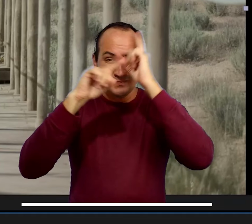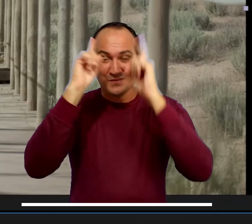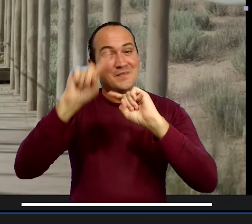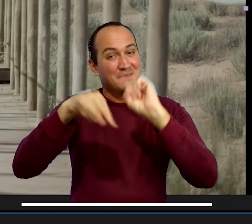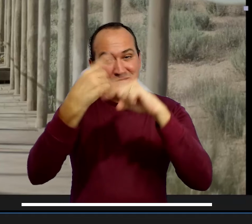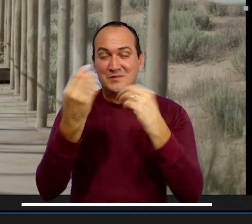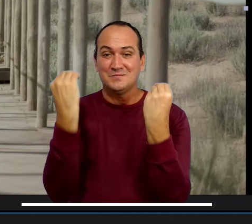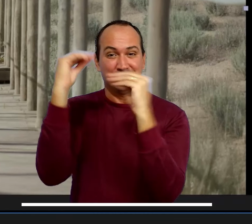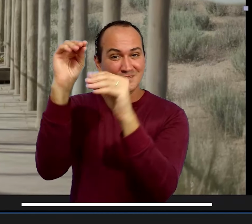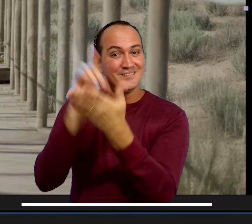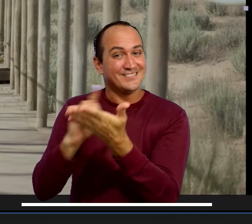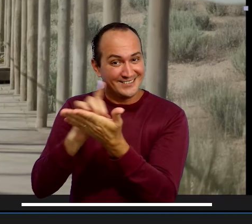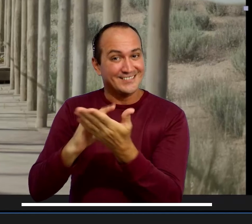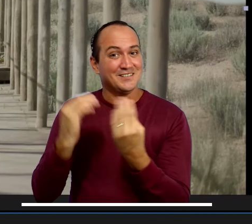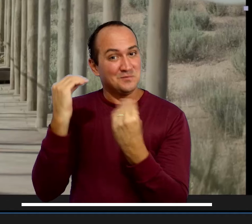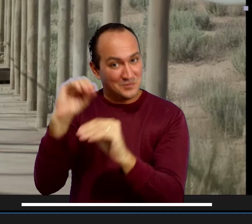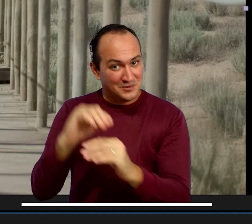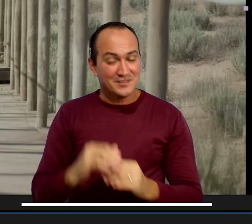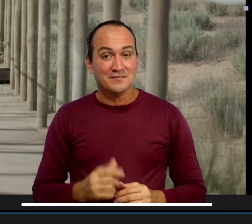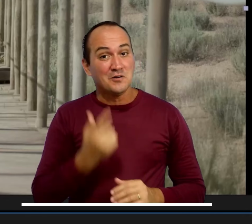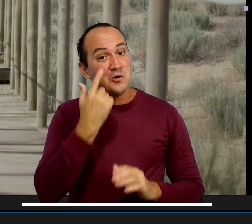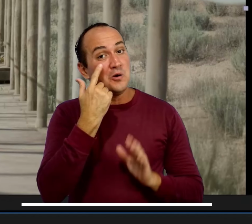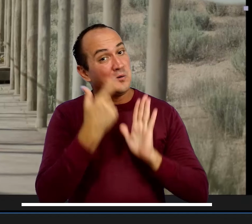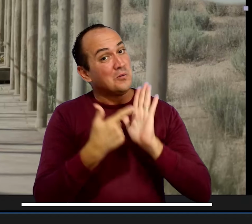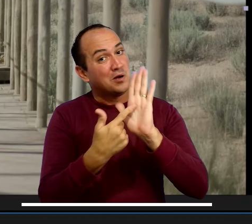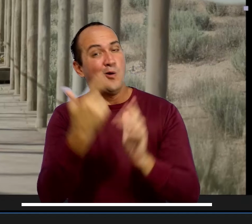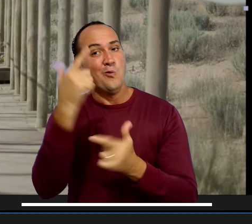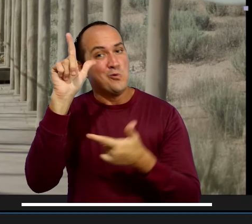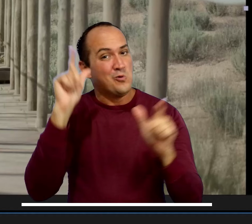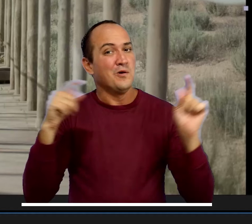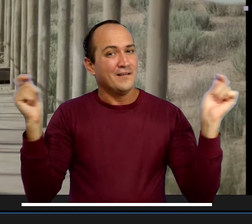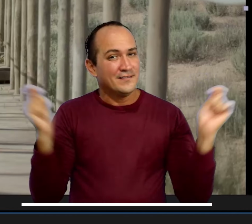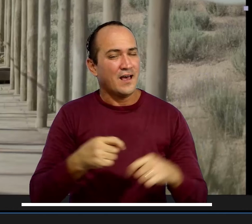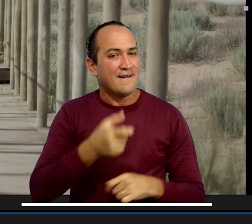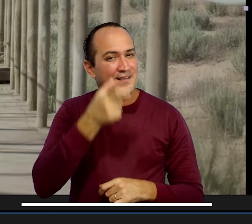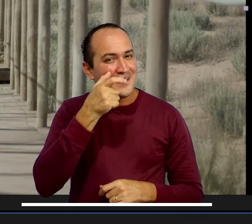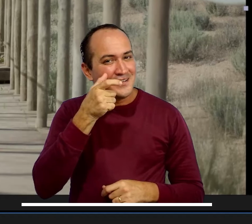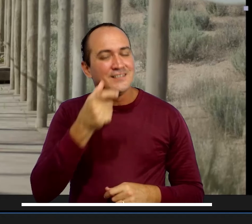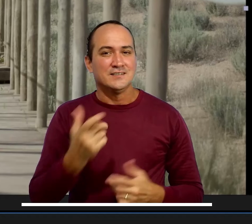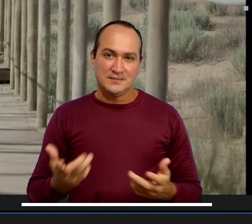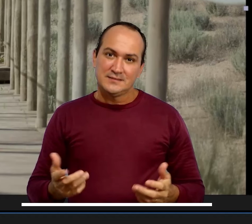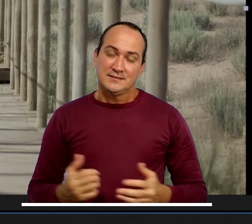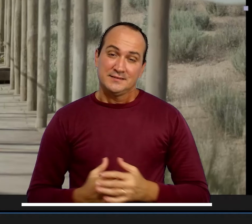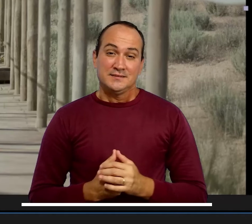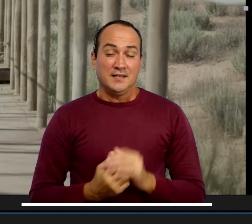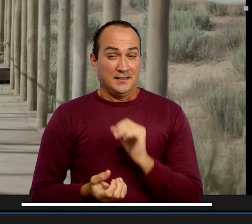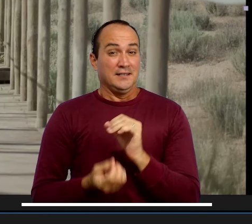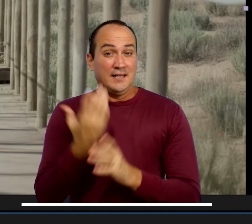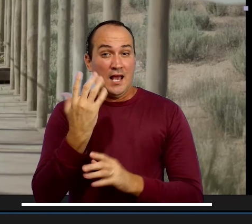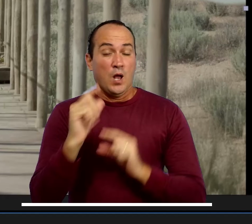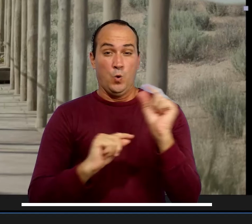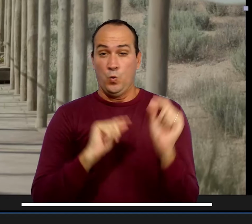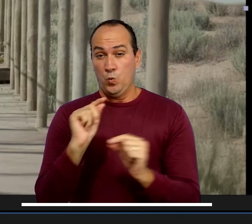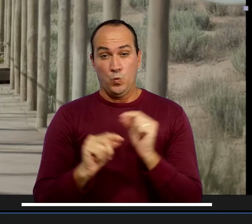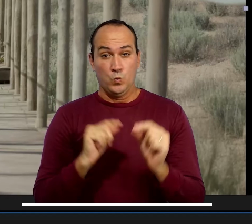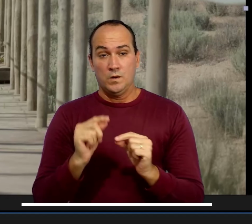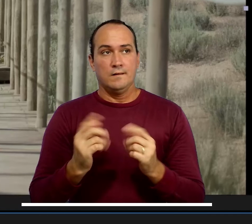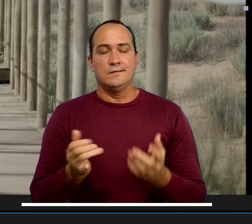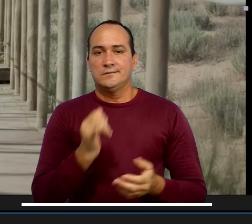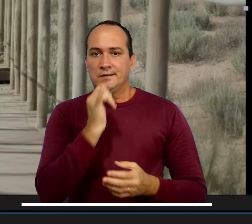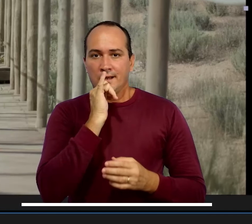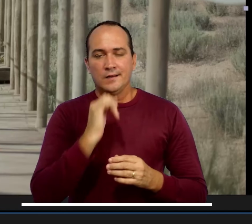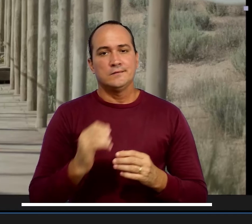depois digitalmente. Então, vou mostrar para vocês uma outra possibilidade bem interessante, essa sim gerada a partir, digamos